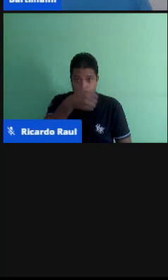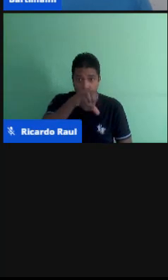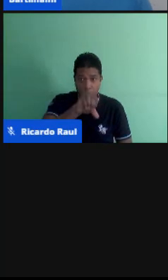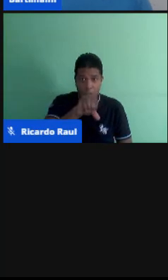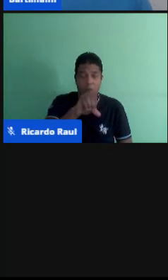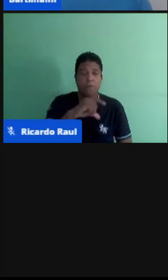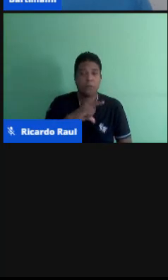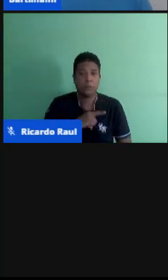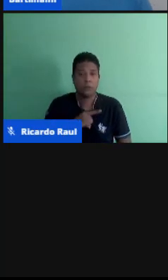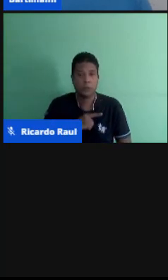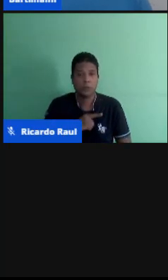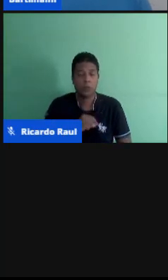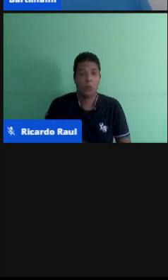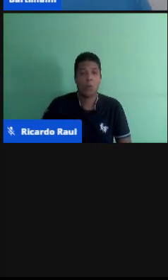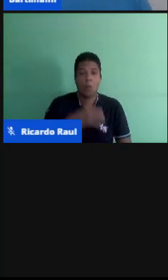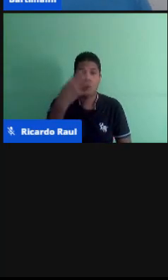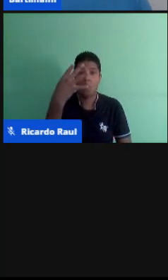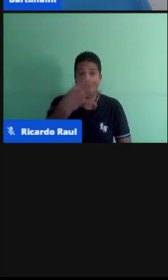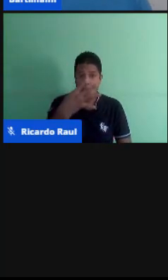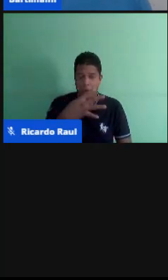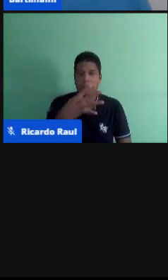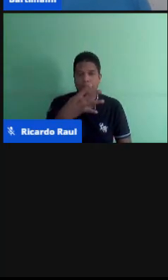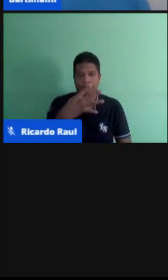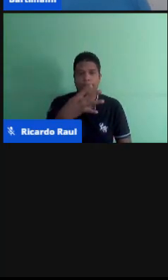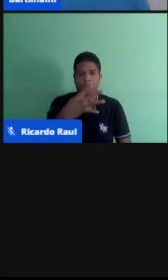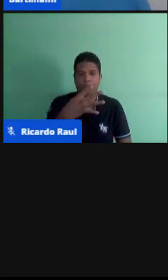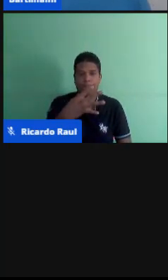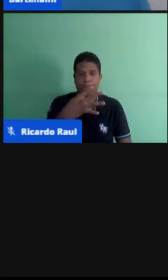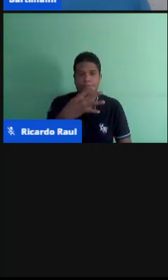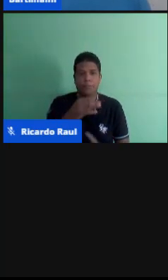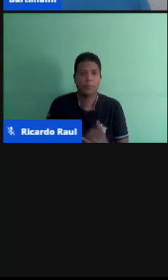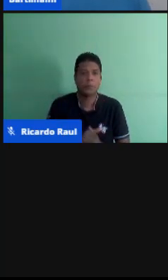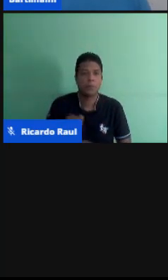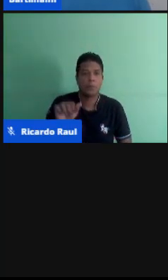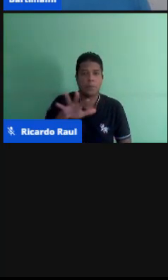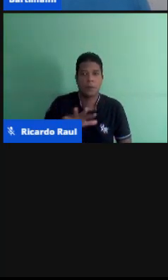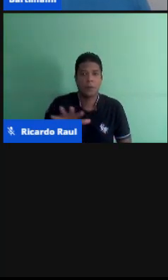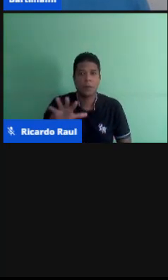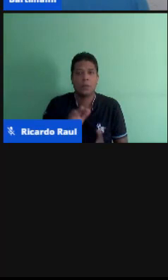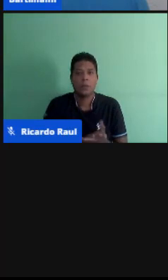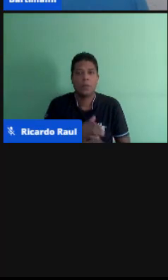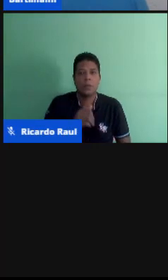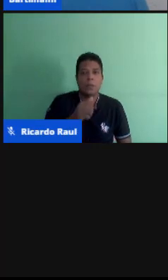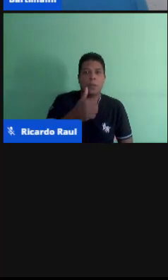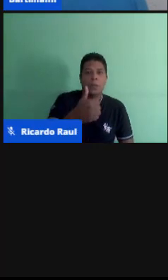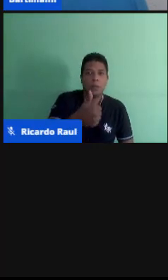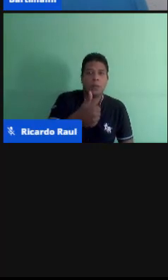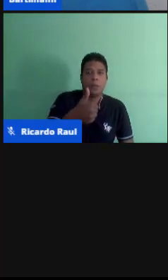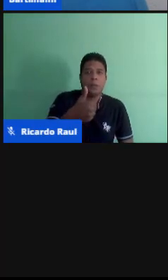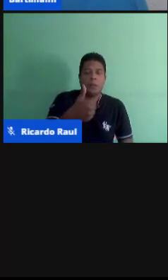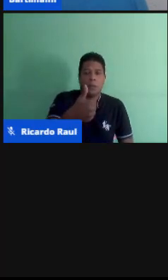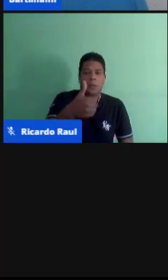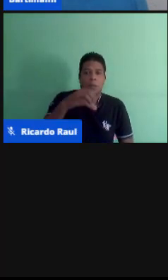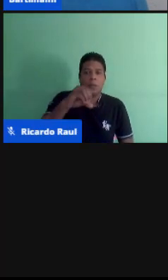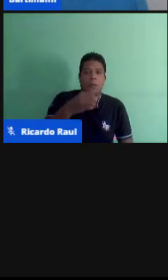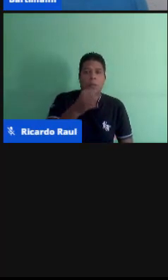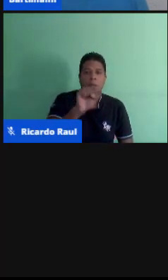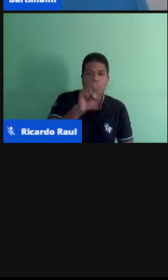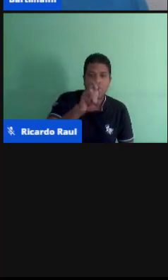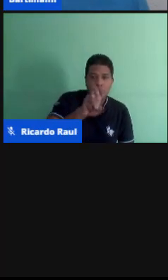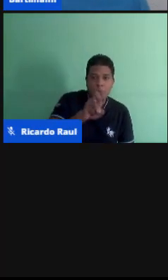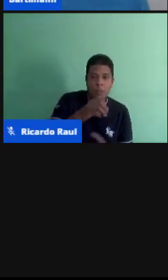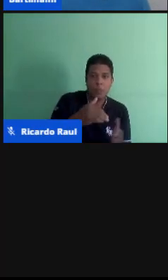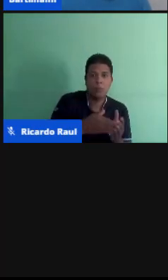a coleção 4, o lançamento da coleção 4, com a cobertura de 1985 a 2018.